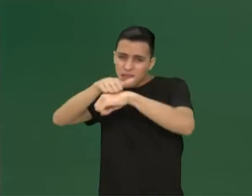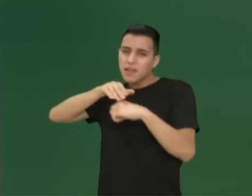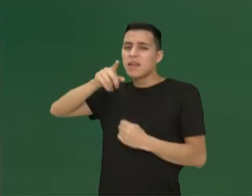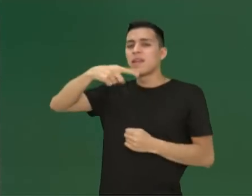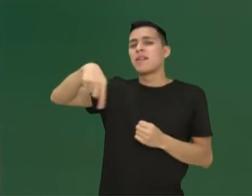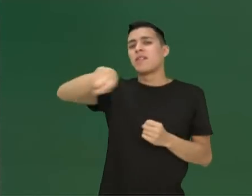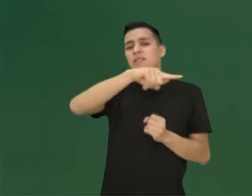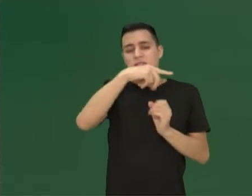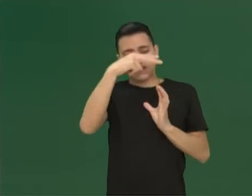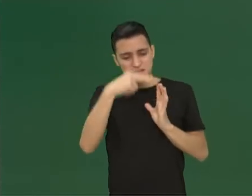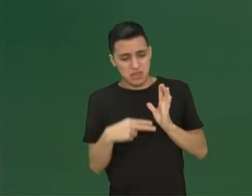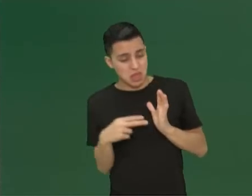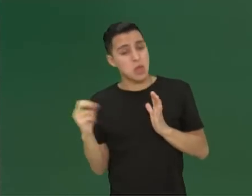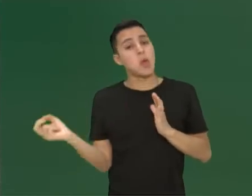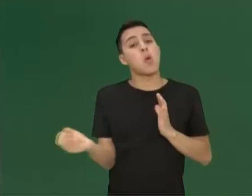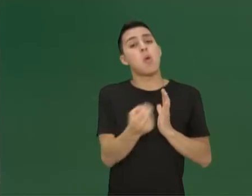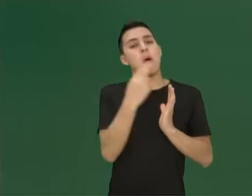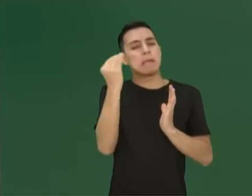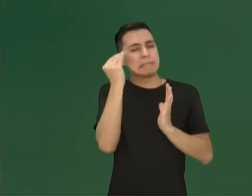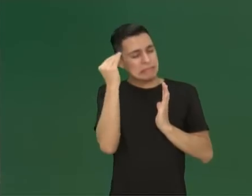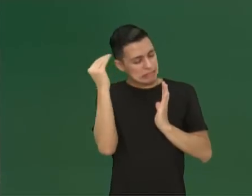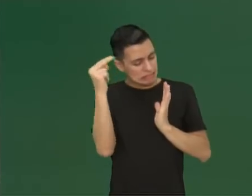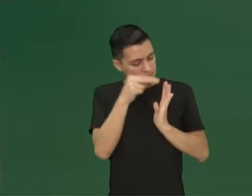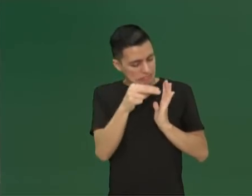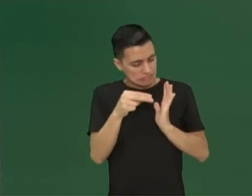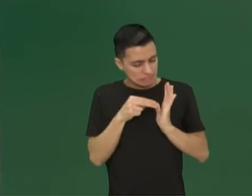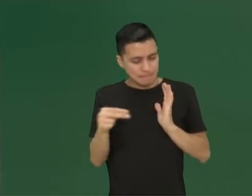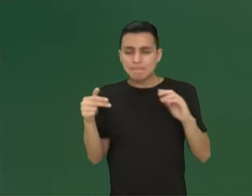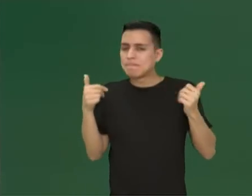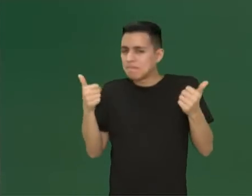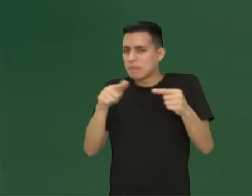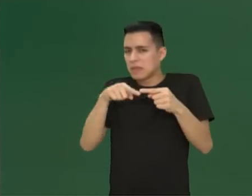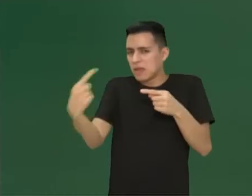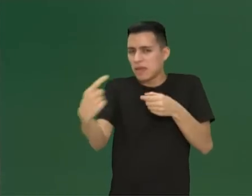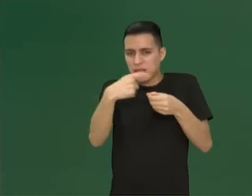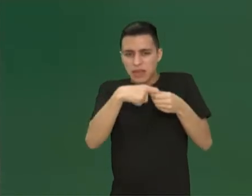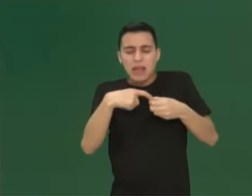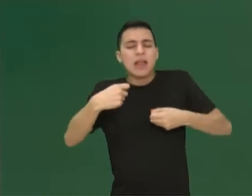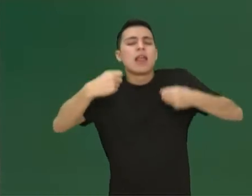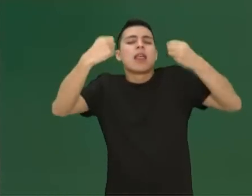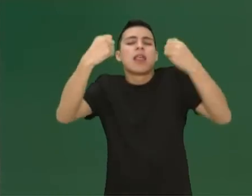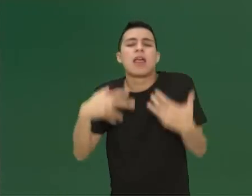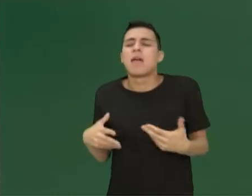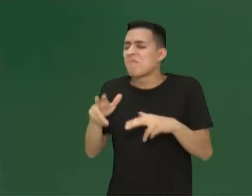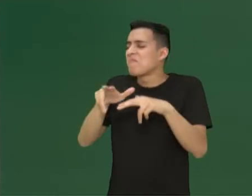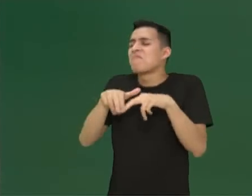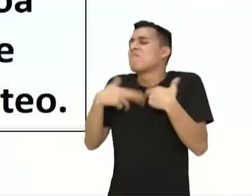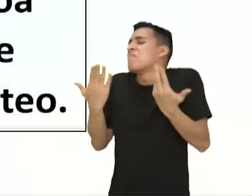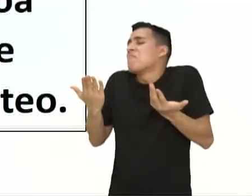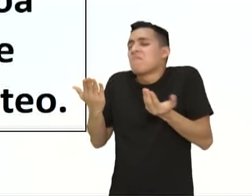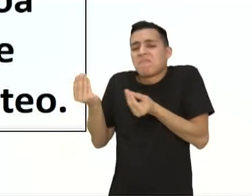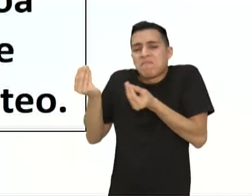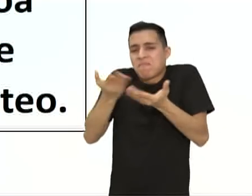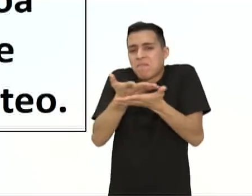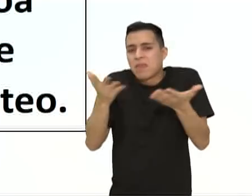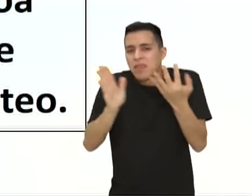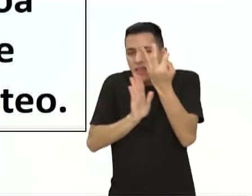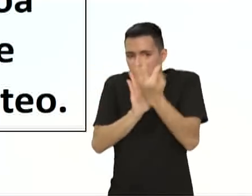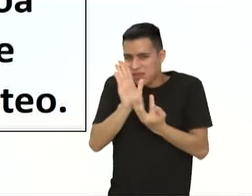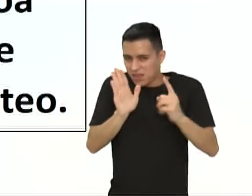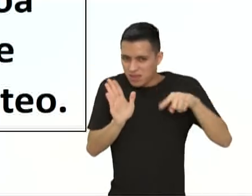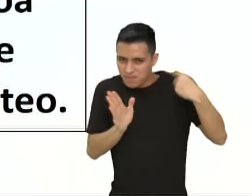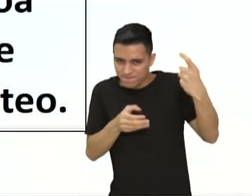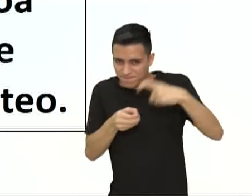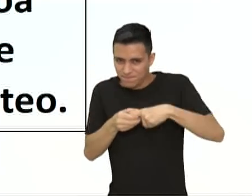vocês lerem ou tentarem ler esse texto e daqui a pouco eu volto para explicar por que eu trouxe para vocês. E daqui a pouco eu volto.